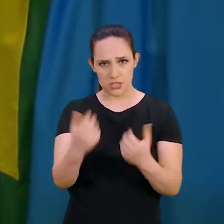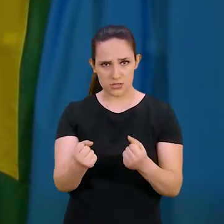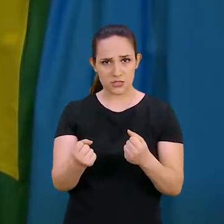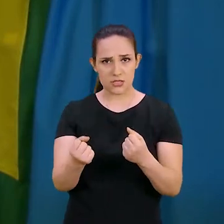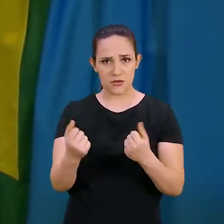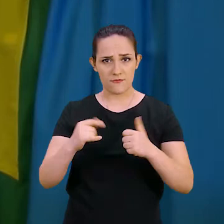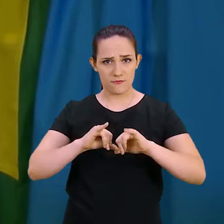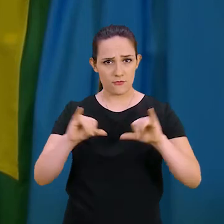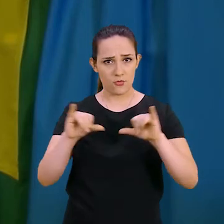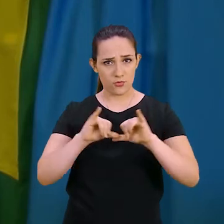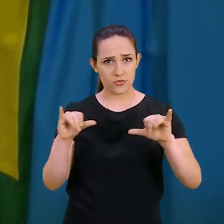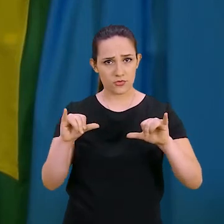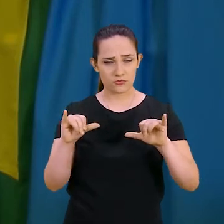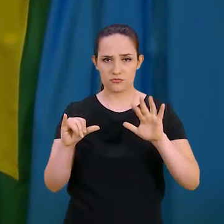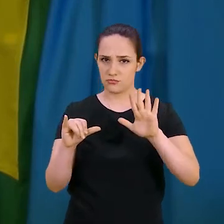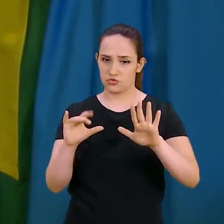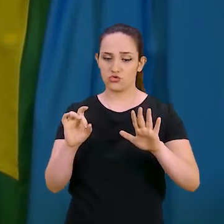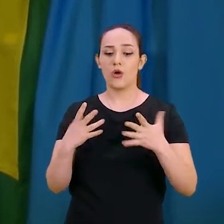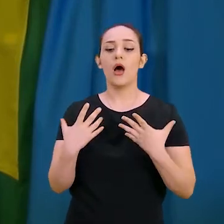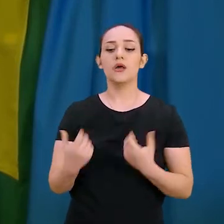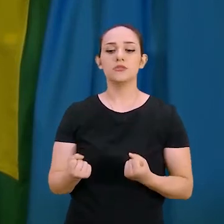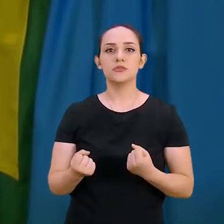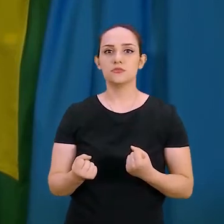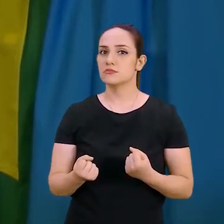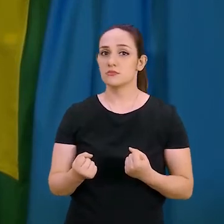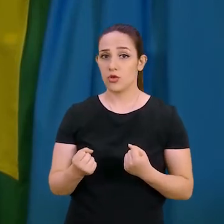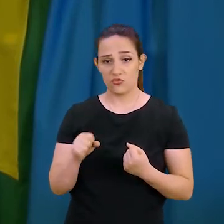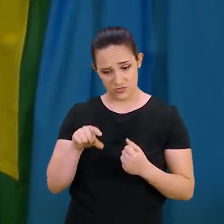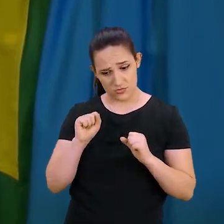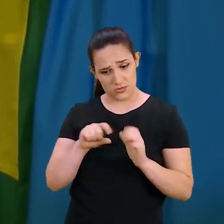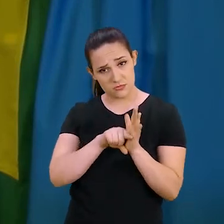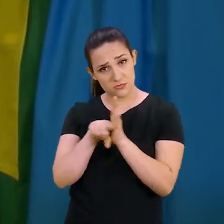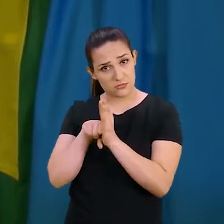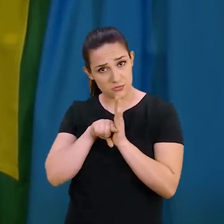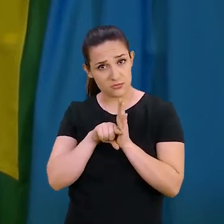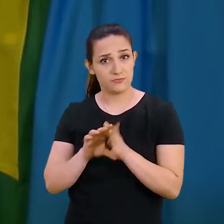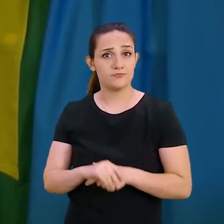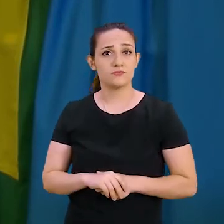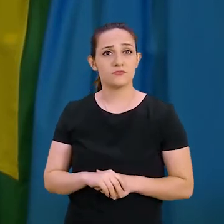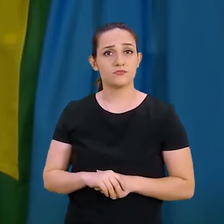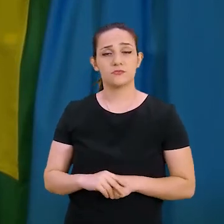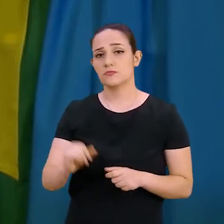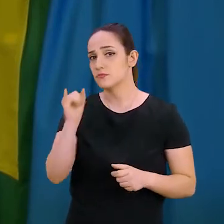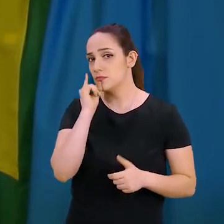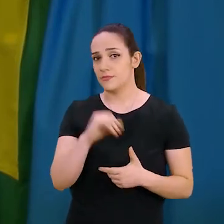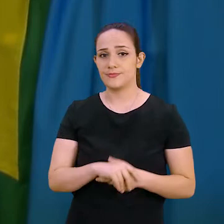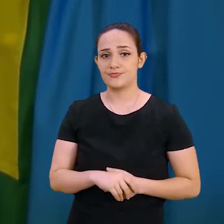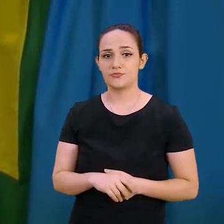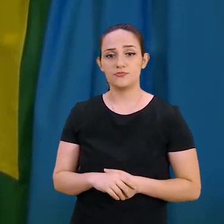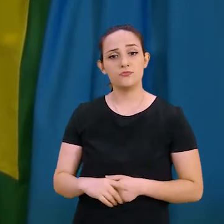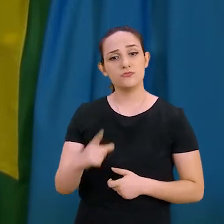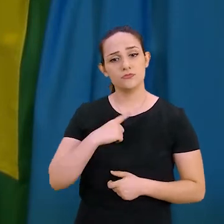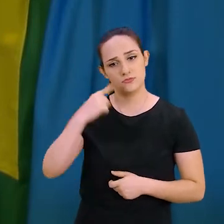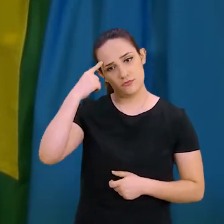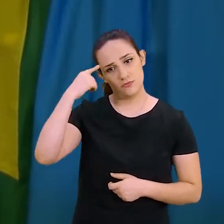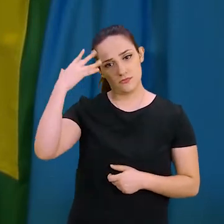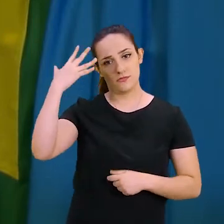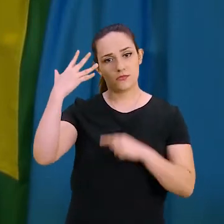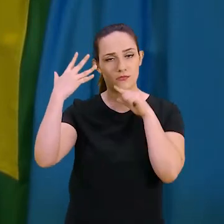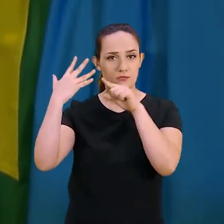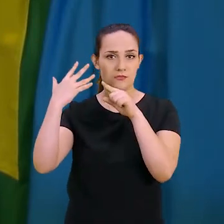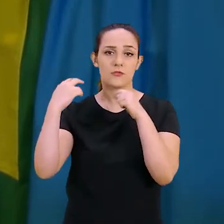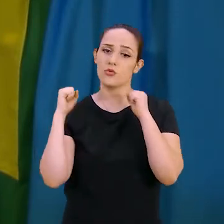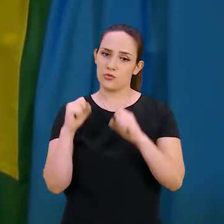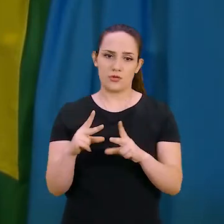a receber essa informação, e também não é só receber, é pesquisar. Você lança a ideia, você lança o